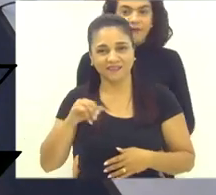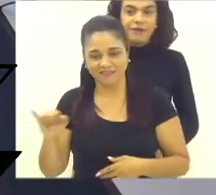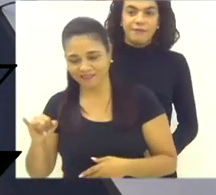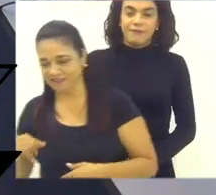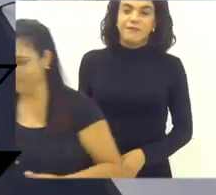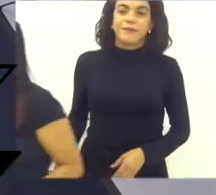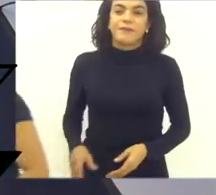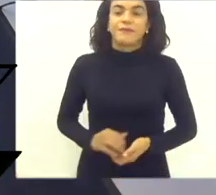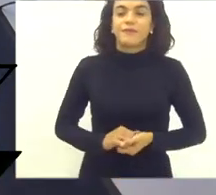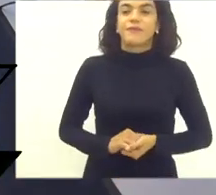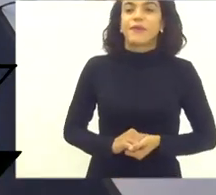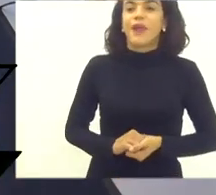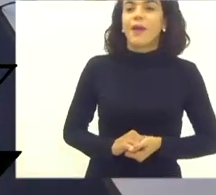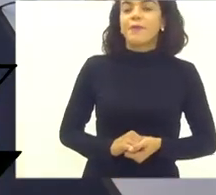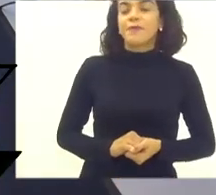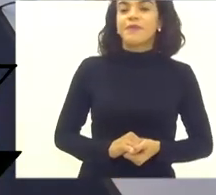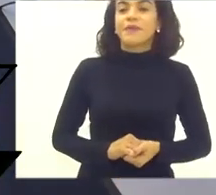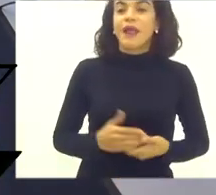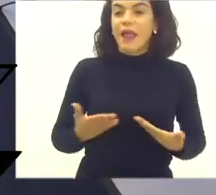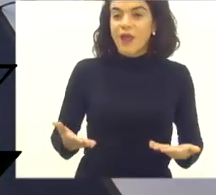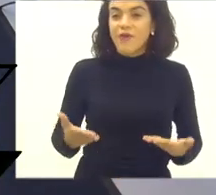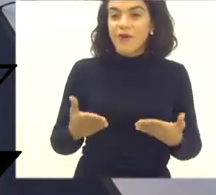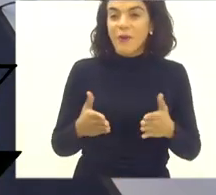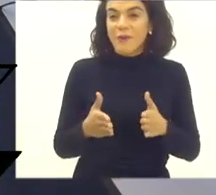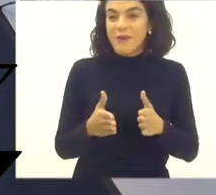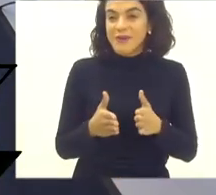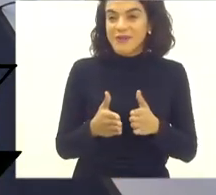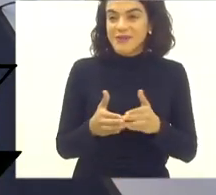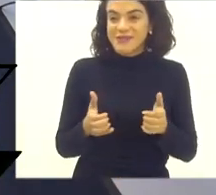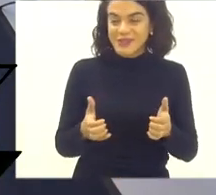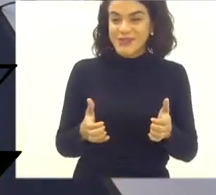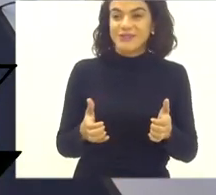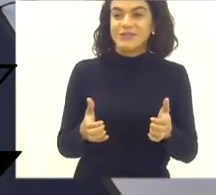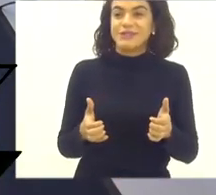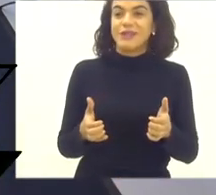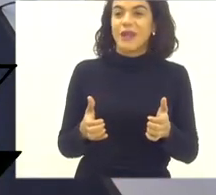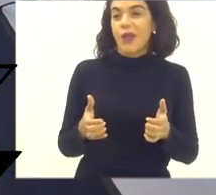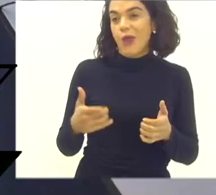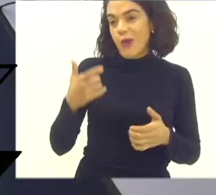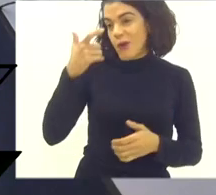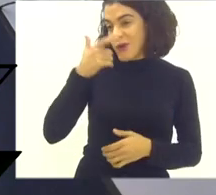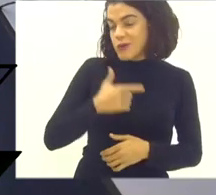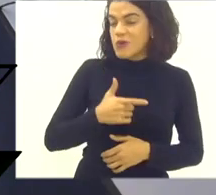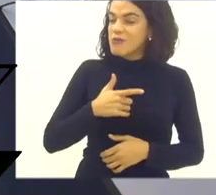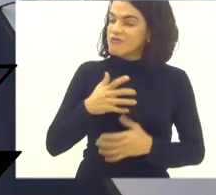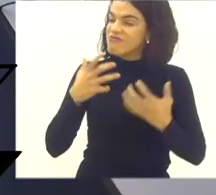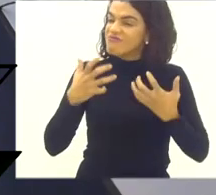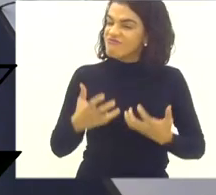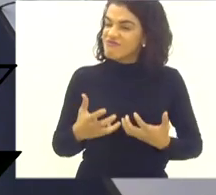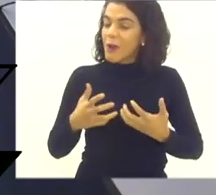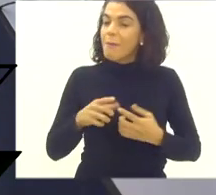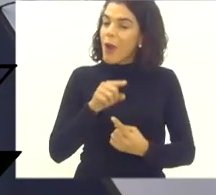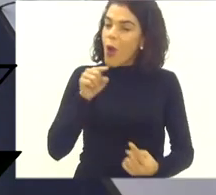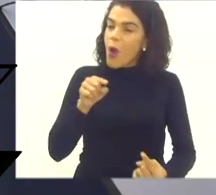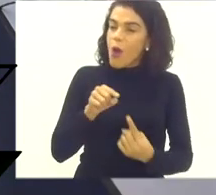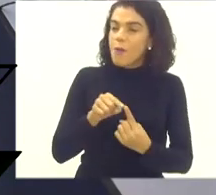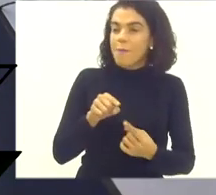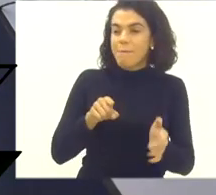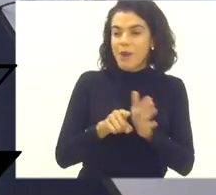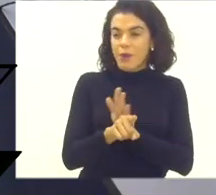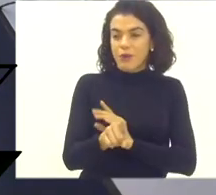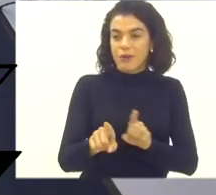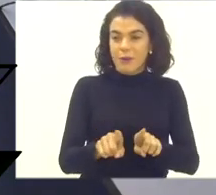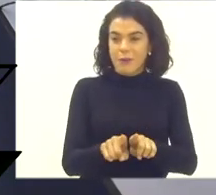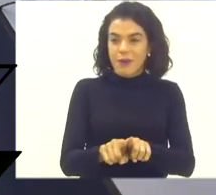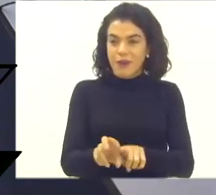tem um corpo fechado eu só vou pedir você é super antipática para a gente objetivar as perguntas e as respostas porque